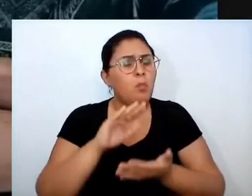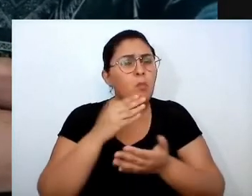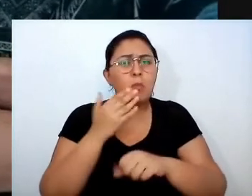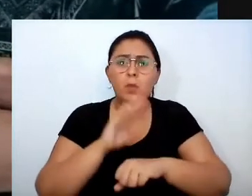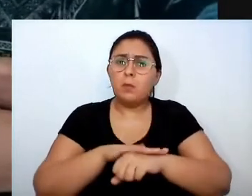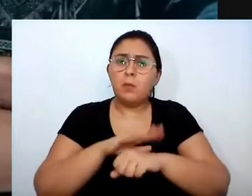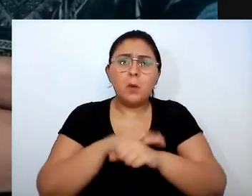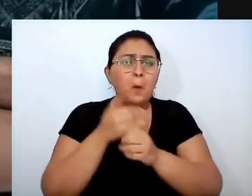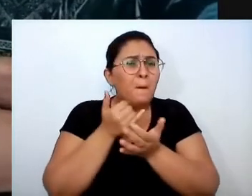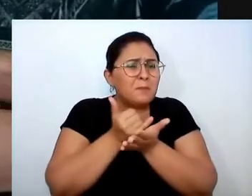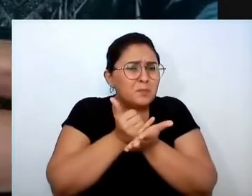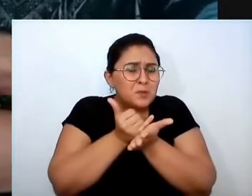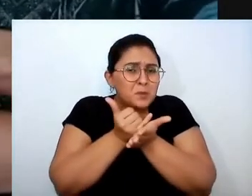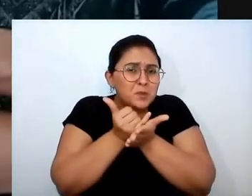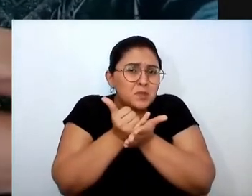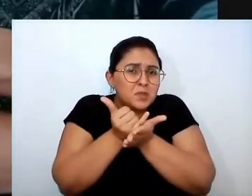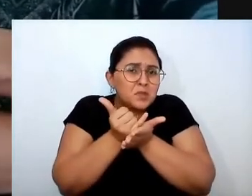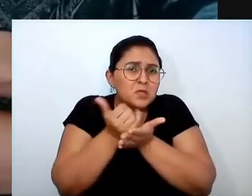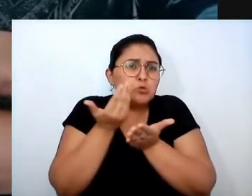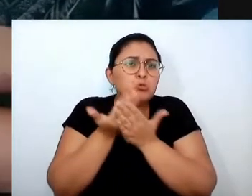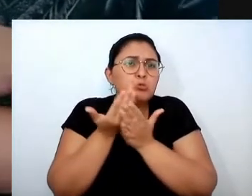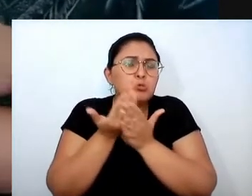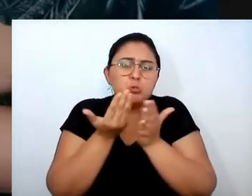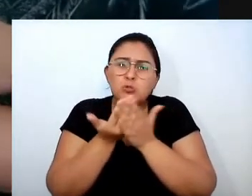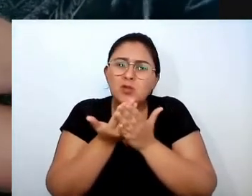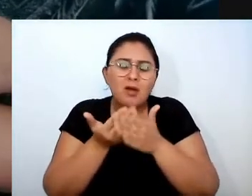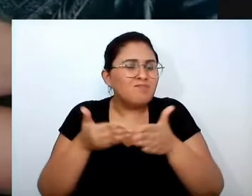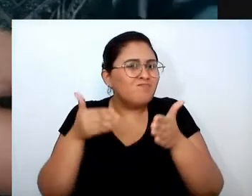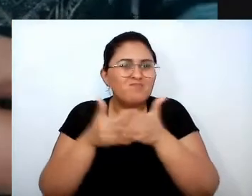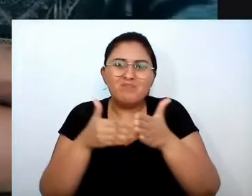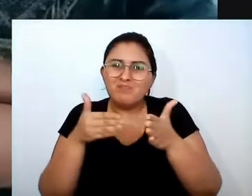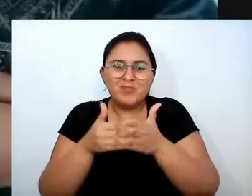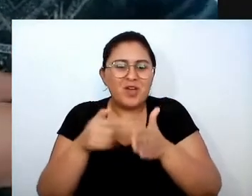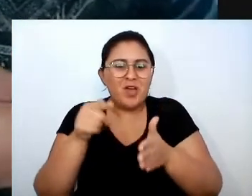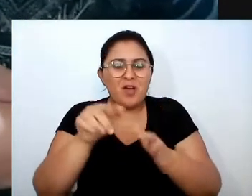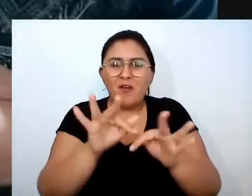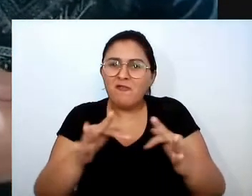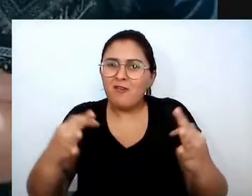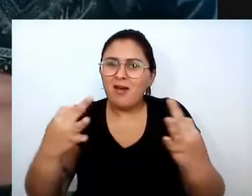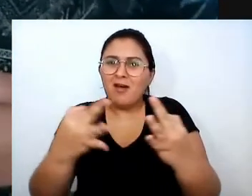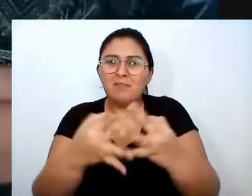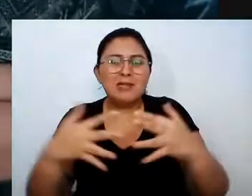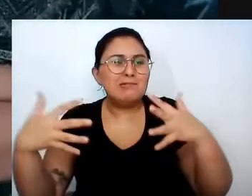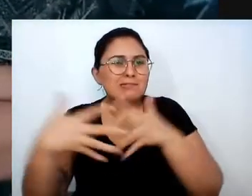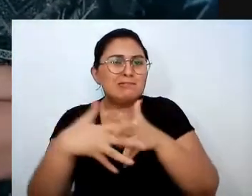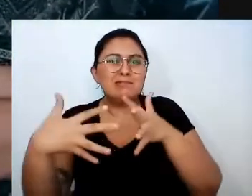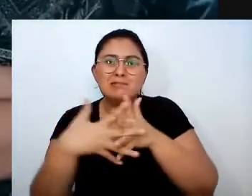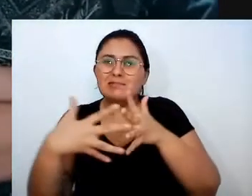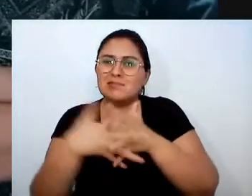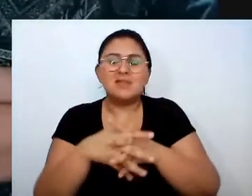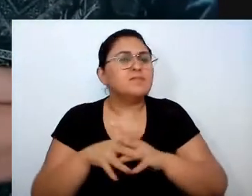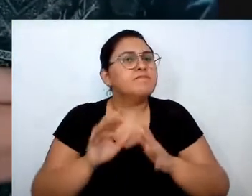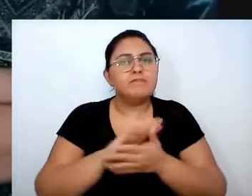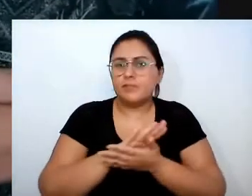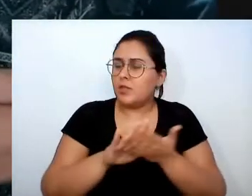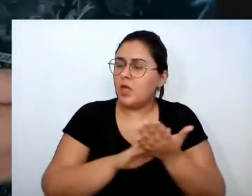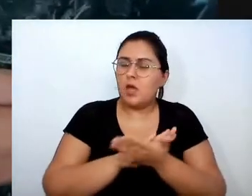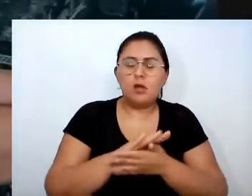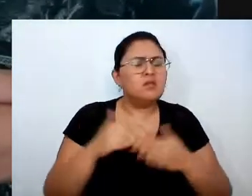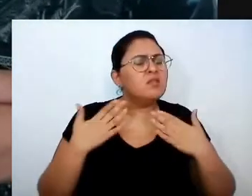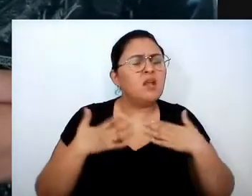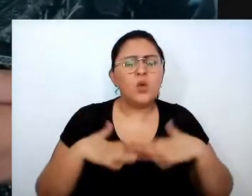estudar, não tive nenhuma barreira familiar quanto a isso, né? que ótimo, Então, que foi ótimo. tranquilo.